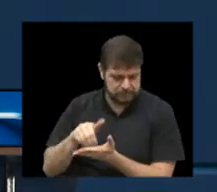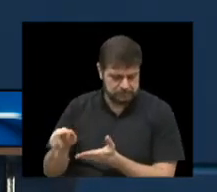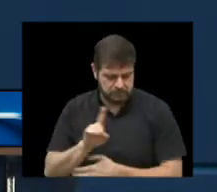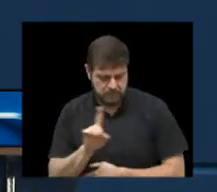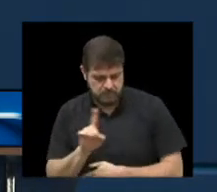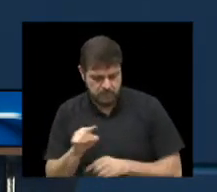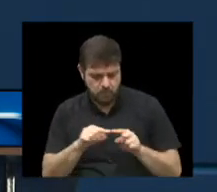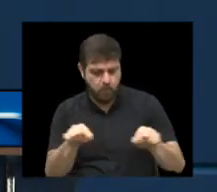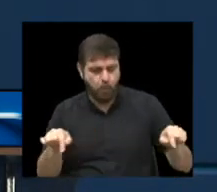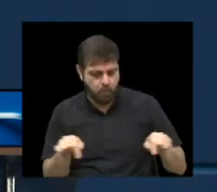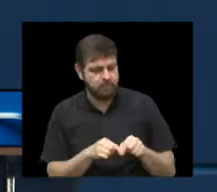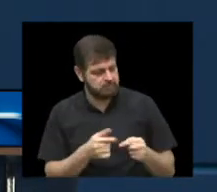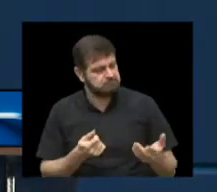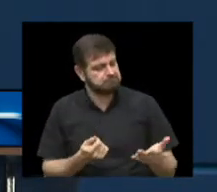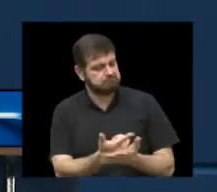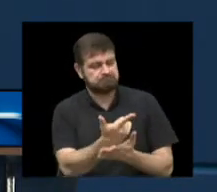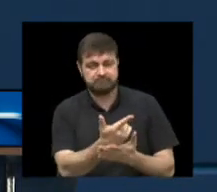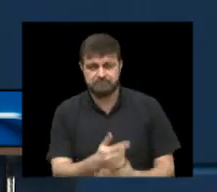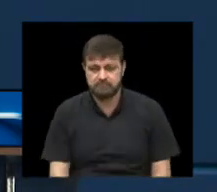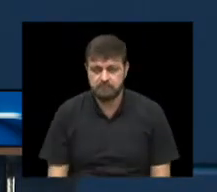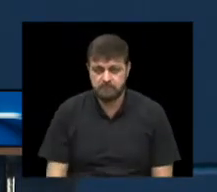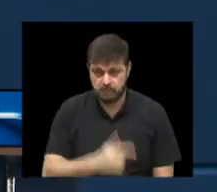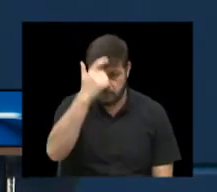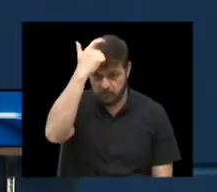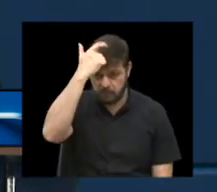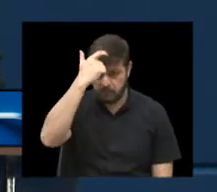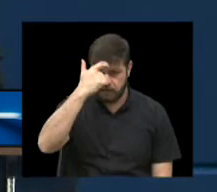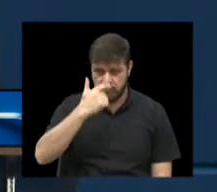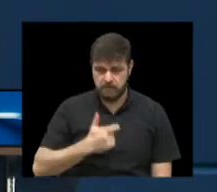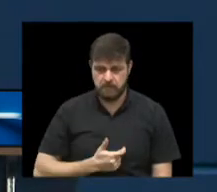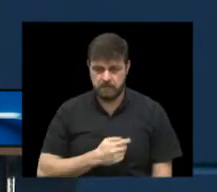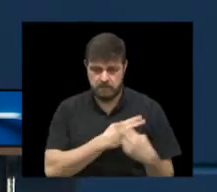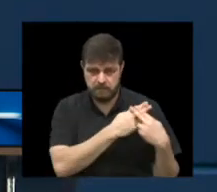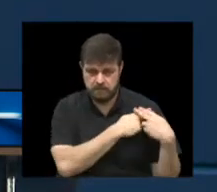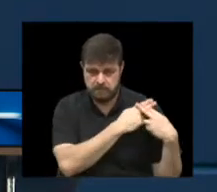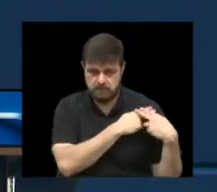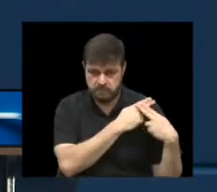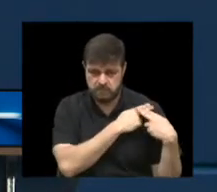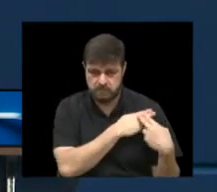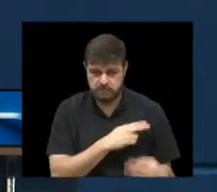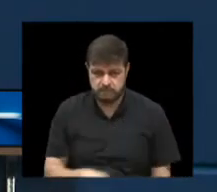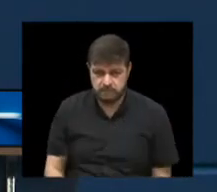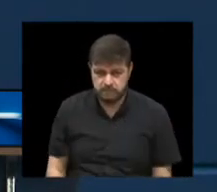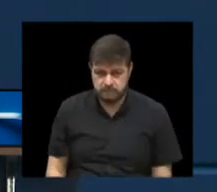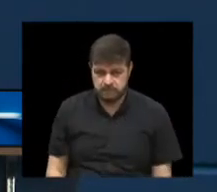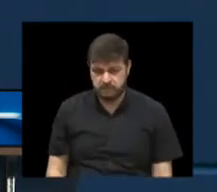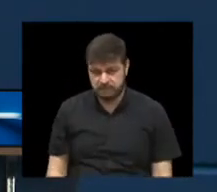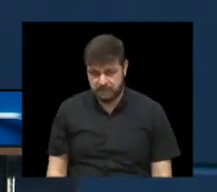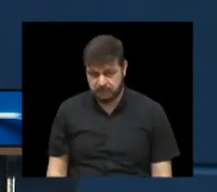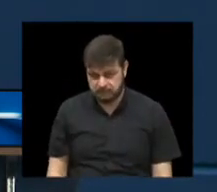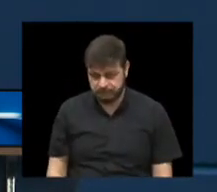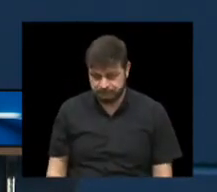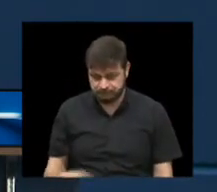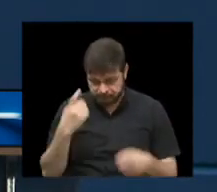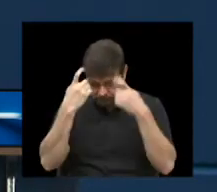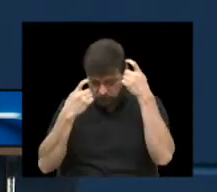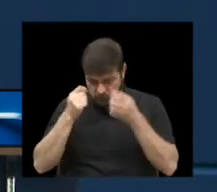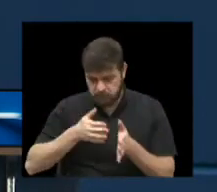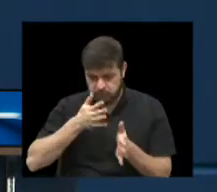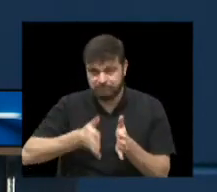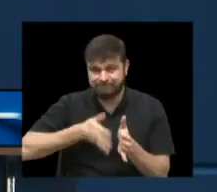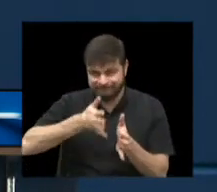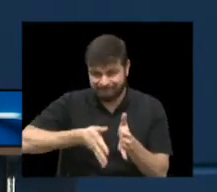vereadores que, como coordenador da frente parlamentar em prol do transporte metroferroviário, estive no último